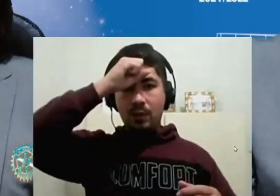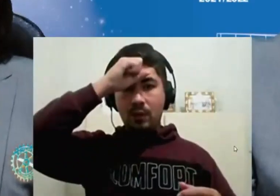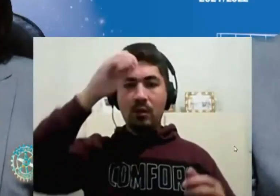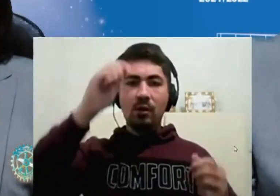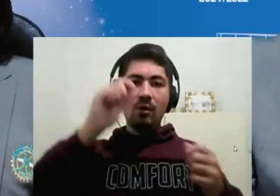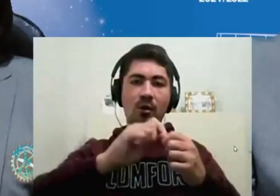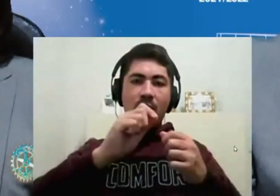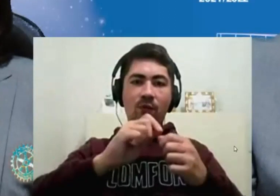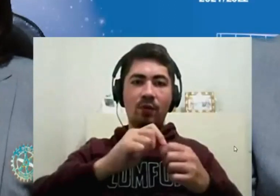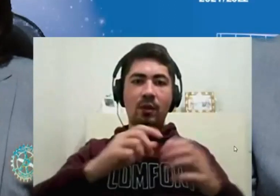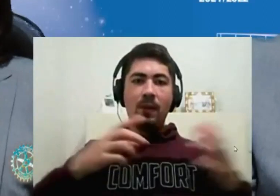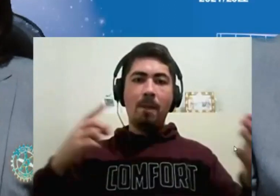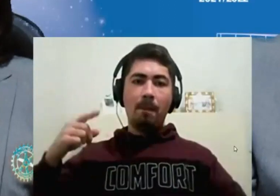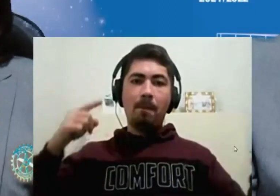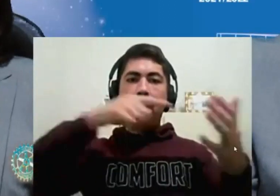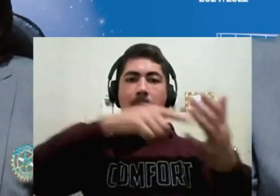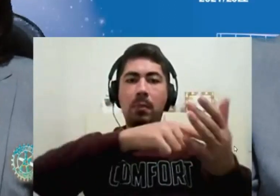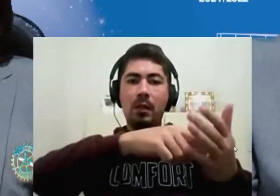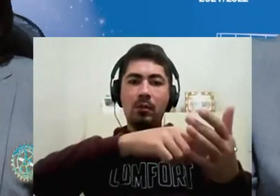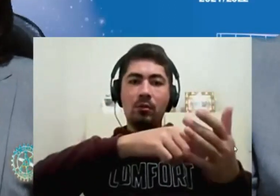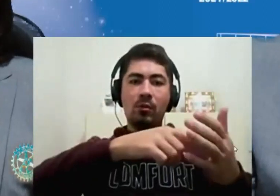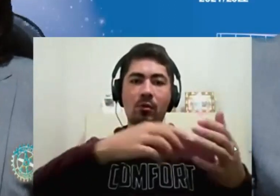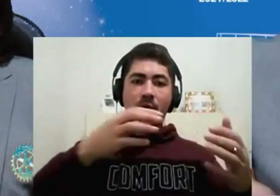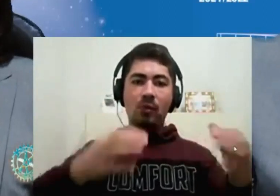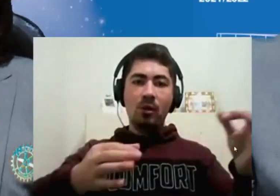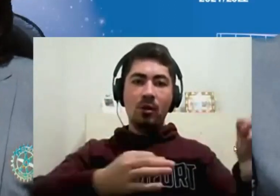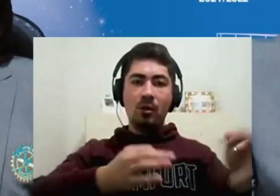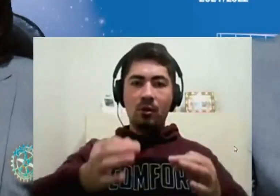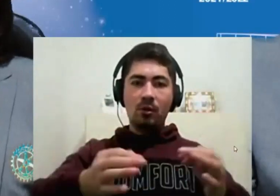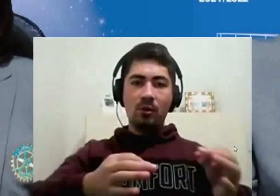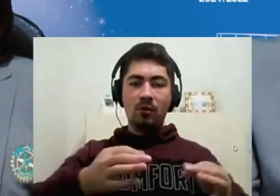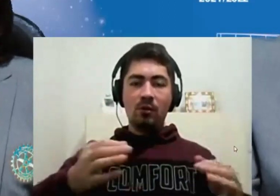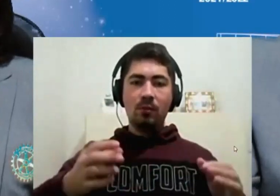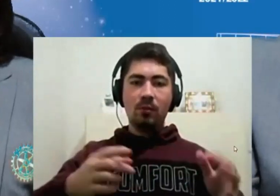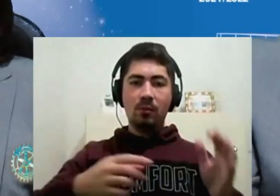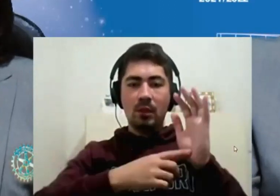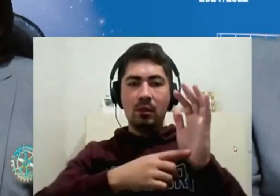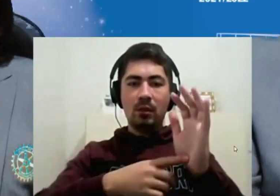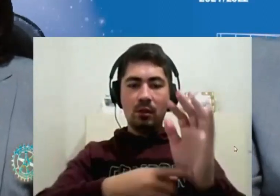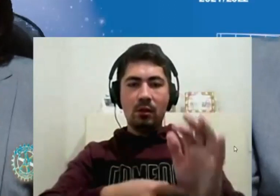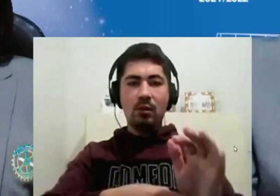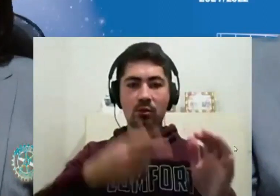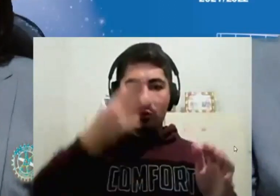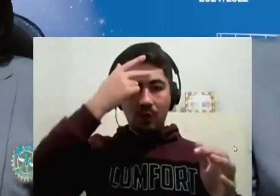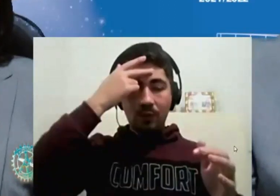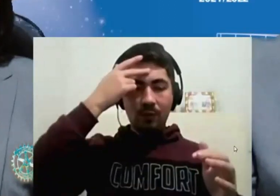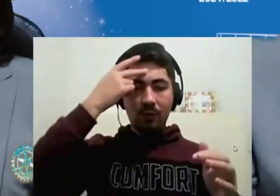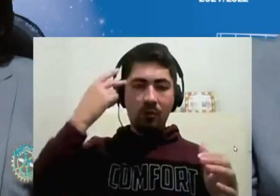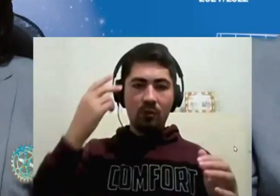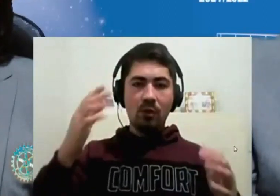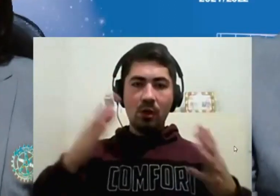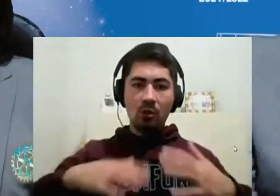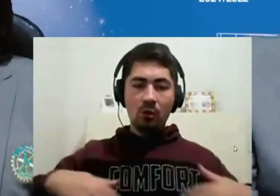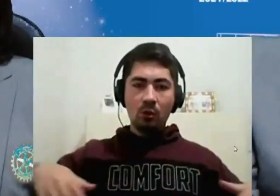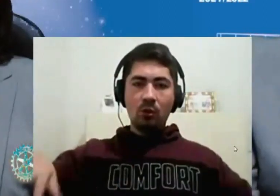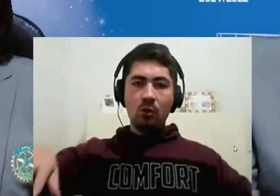de projetos no distrito, em todo o Brasil, em todo o Rotary.